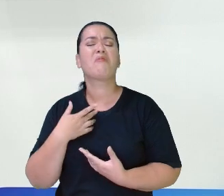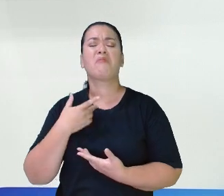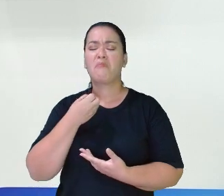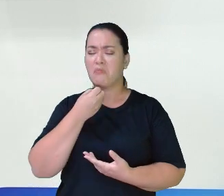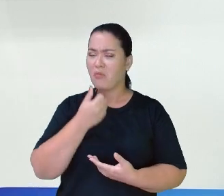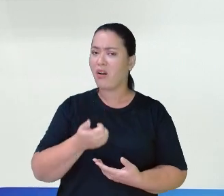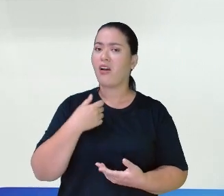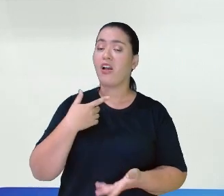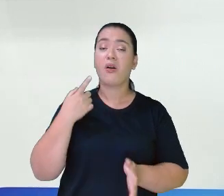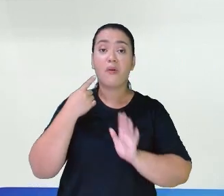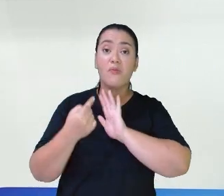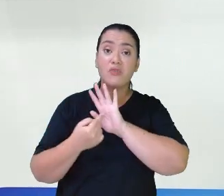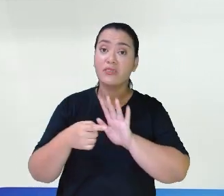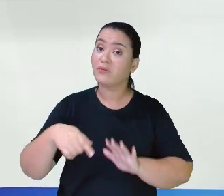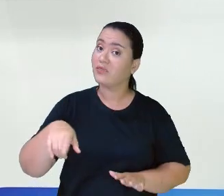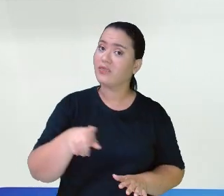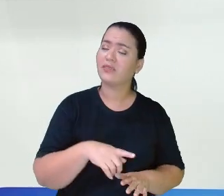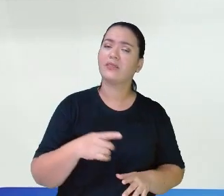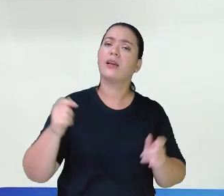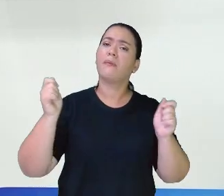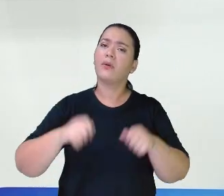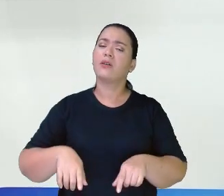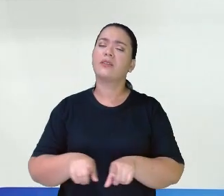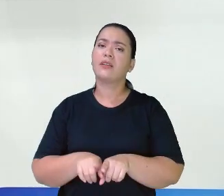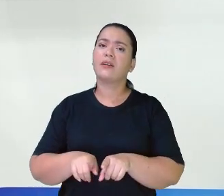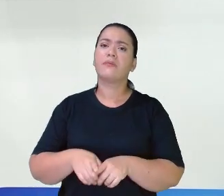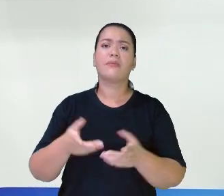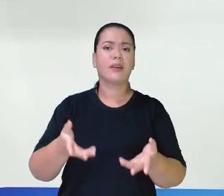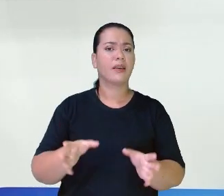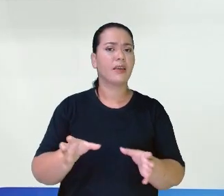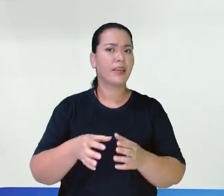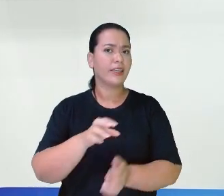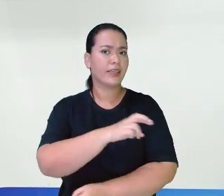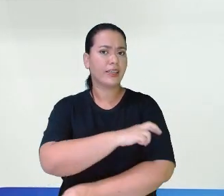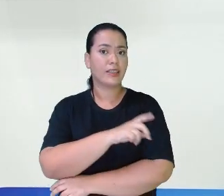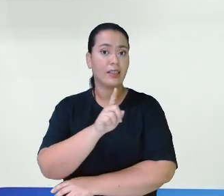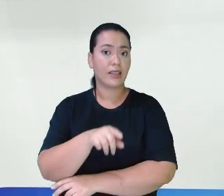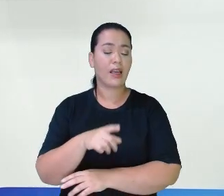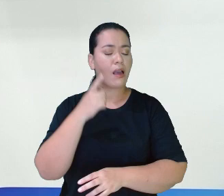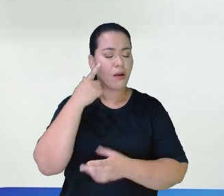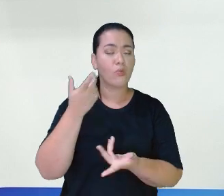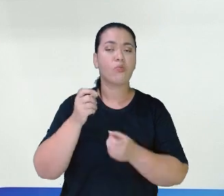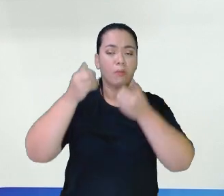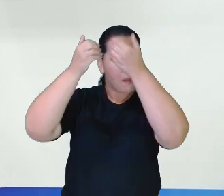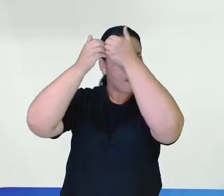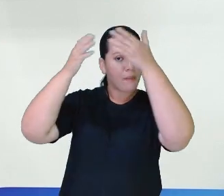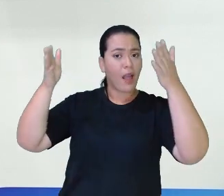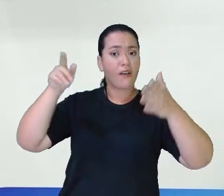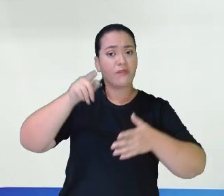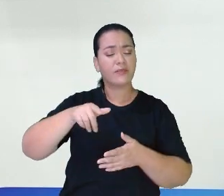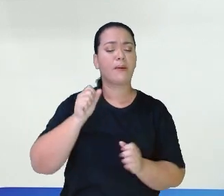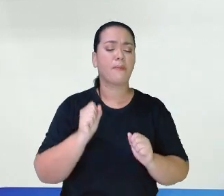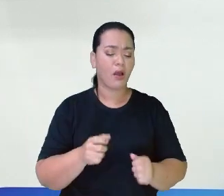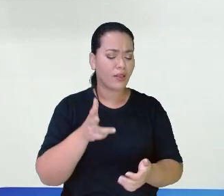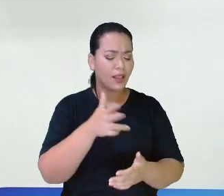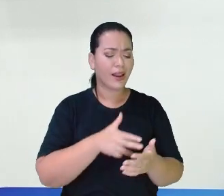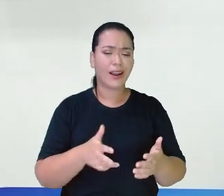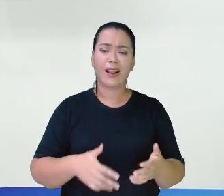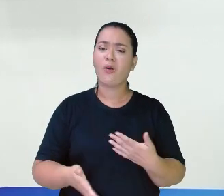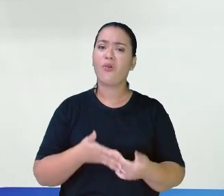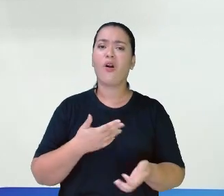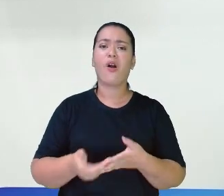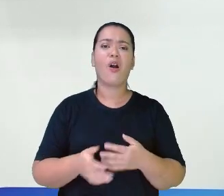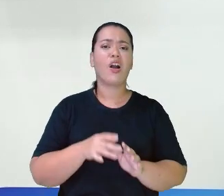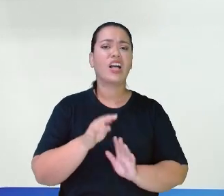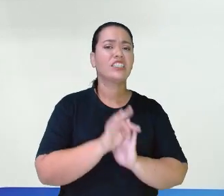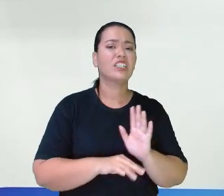quis trazer para vocês, e é uma possibilidade quinto ano, é uma janela que se abre para você. Você pode ler qualquer texto e transformar no que